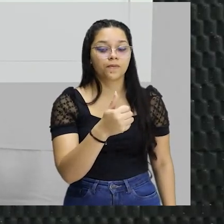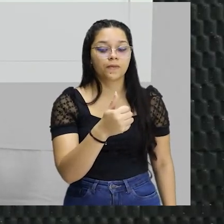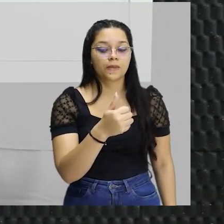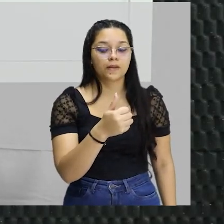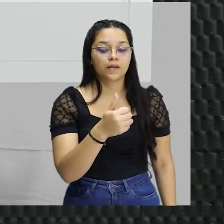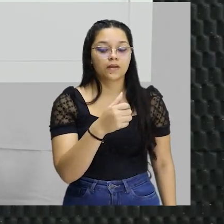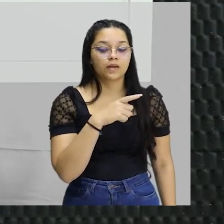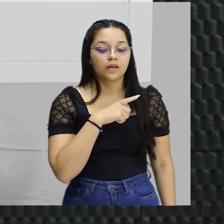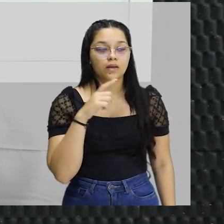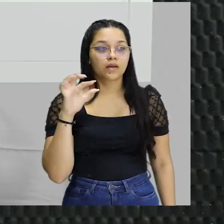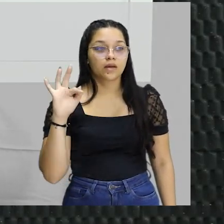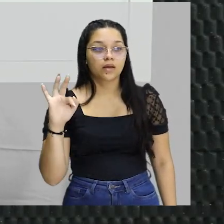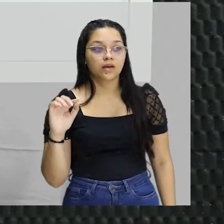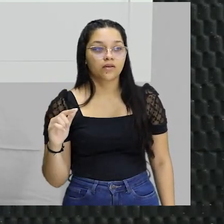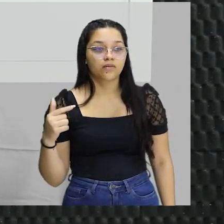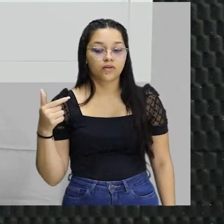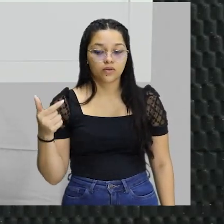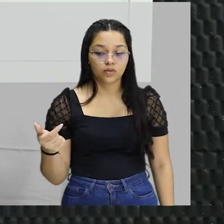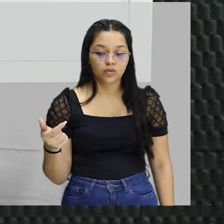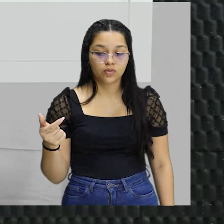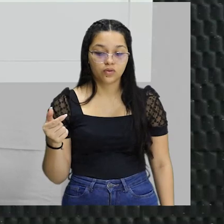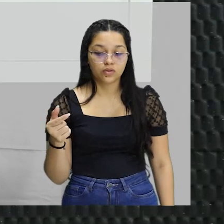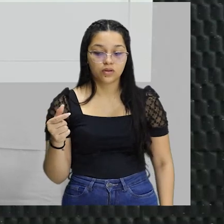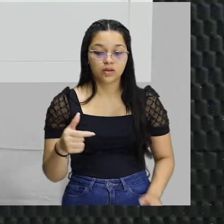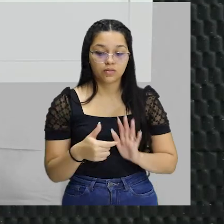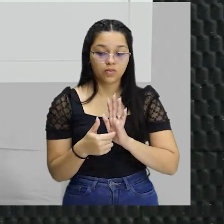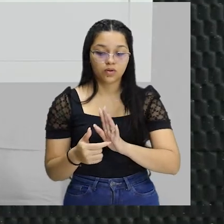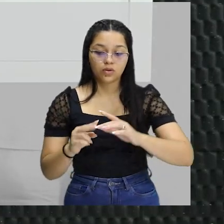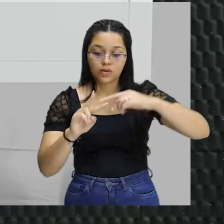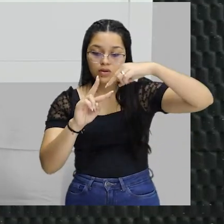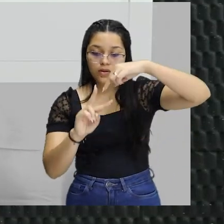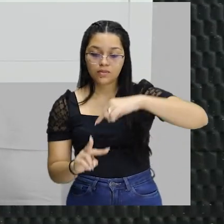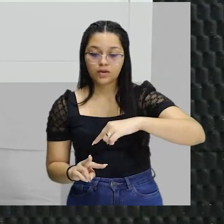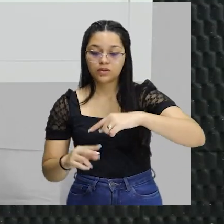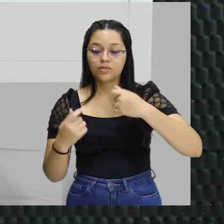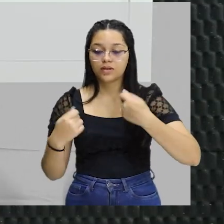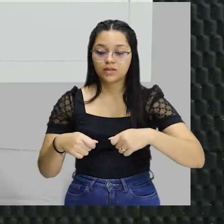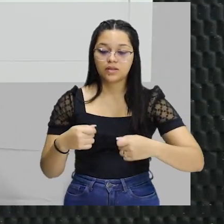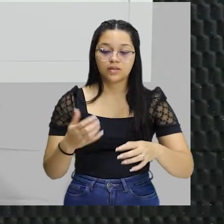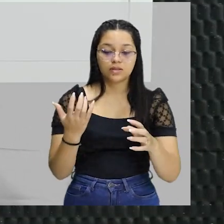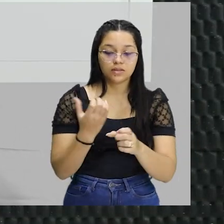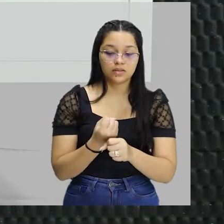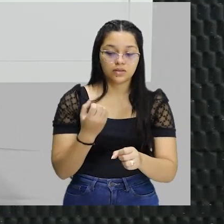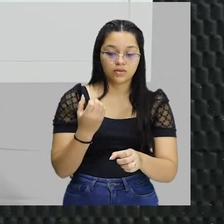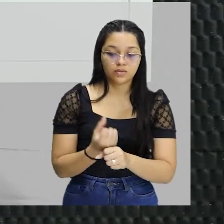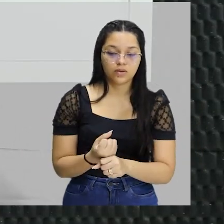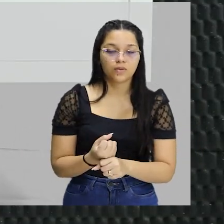mais F2, né, são as forças que apontam para baixo, tem que ser igual